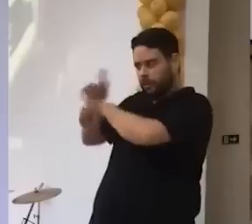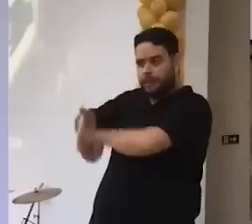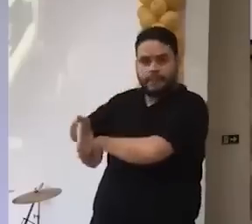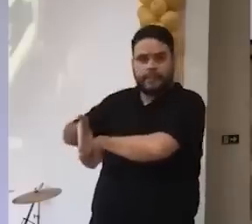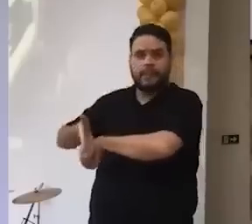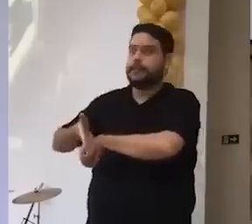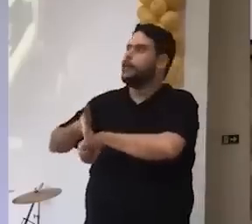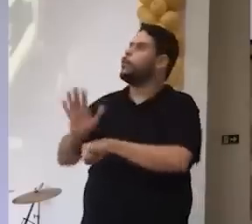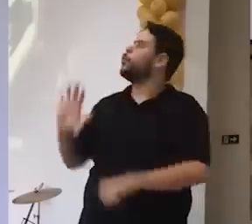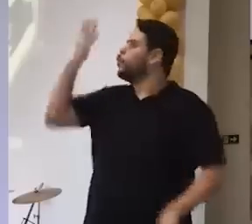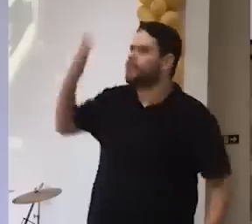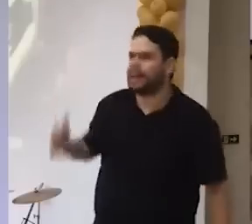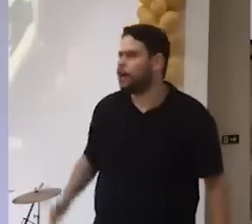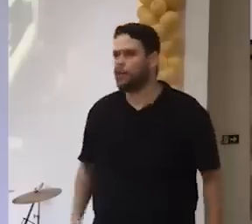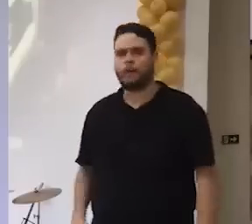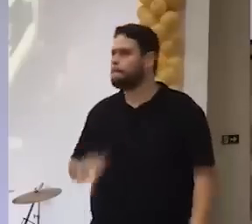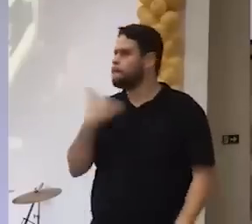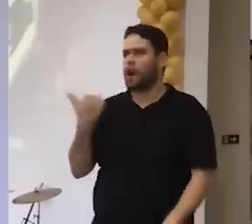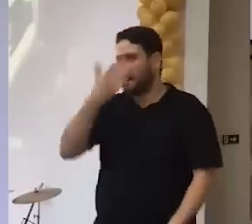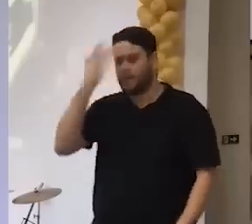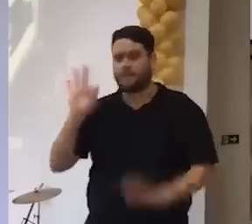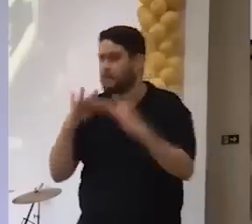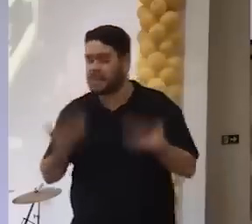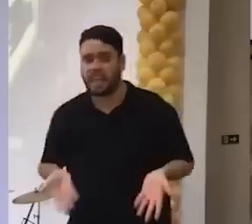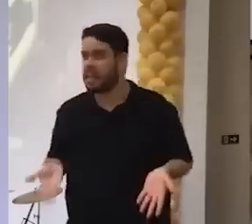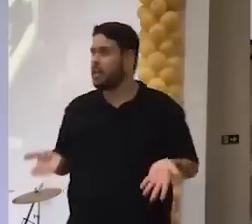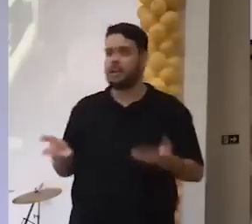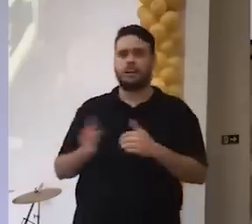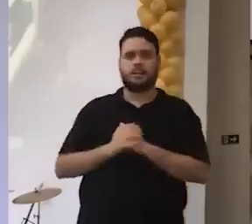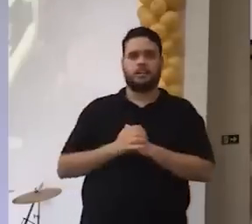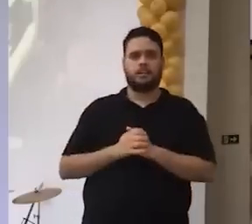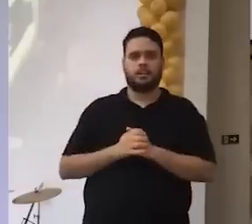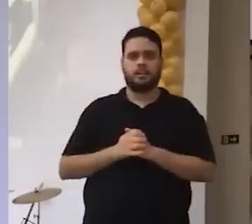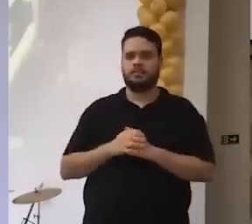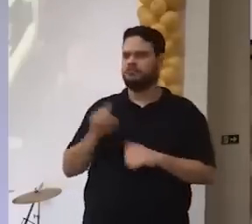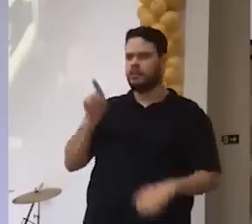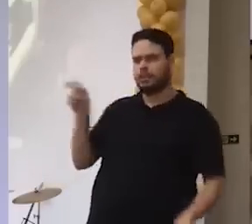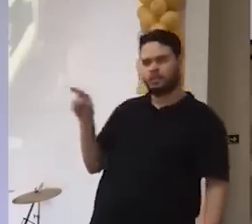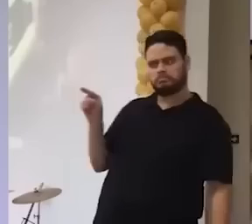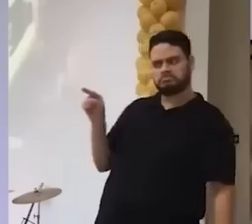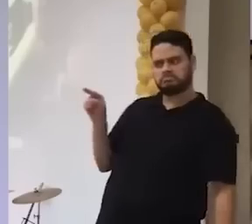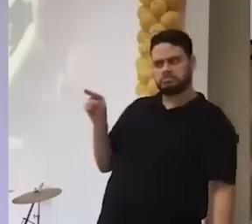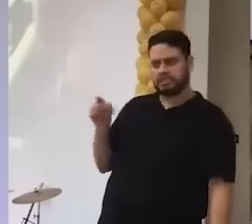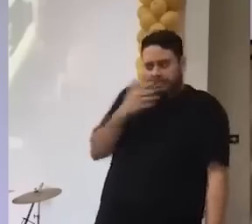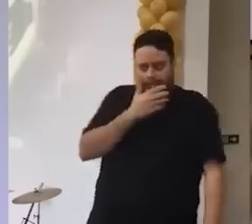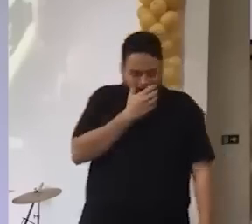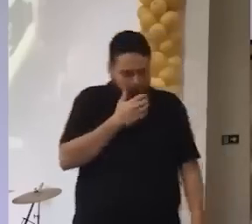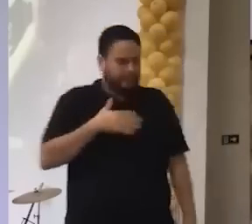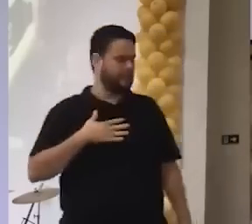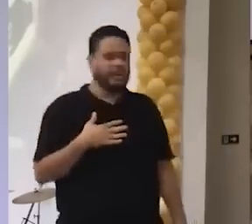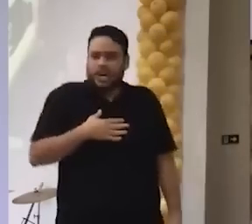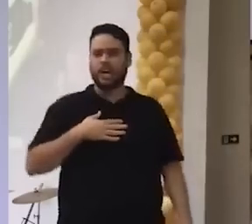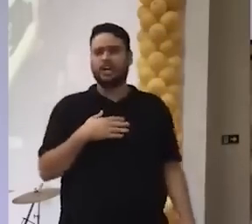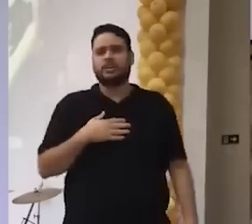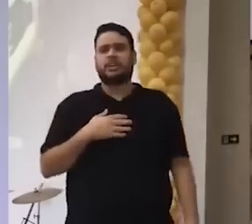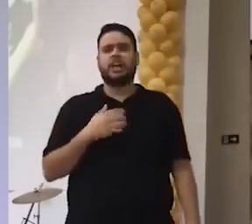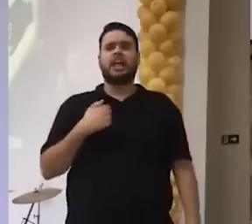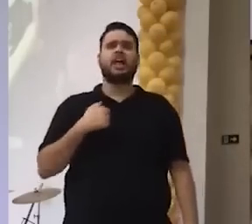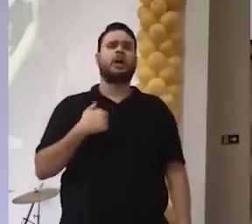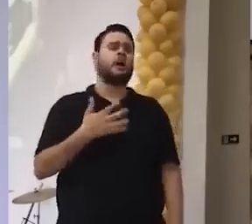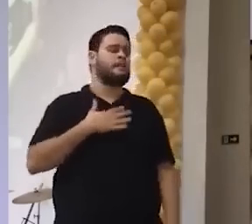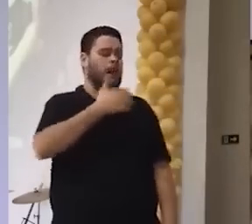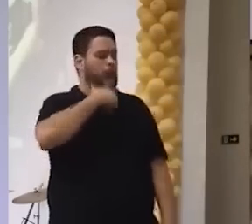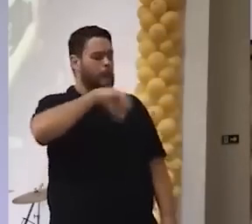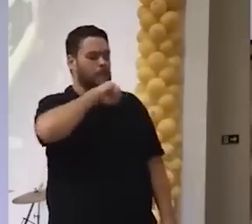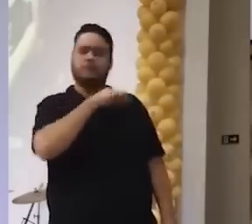o que que aconteceu? Morreu alguém na sua família? E ele soluçou, disse, eu estou com medo da minha mãe morrer. Eu falei, qual o